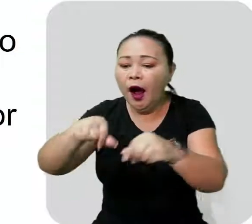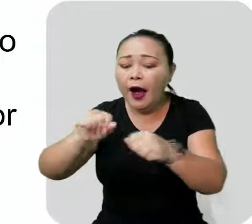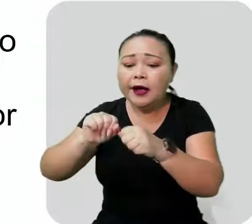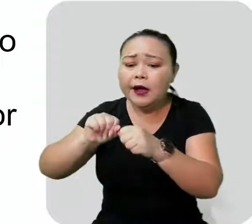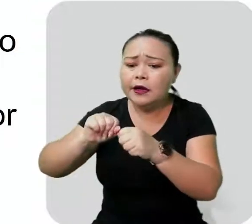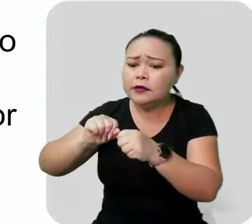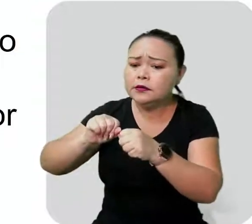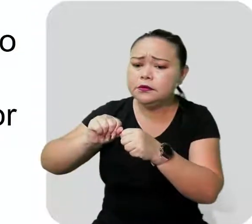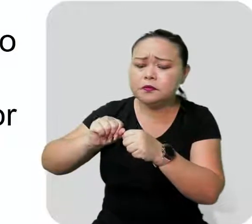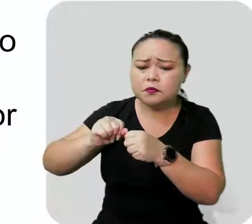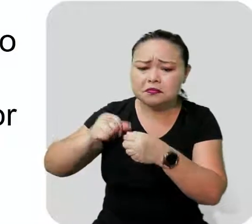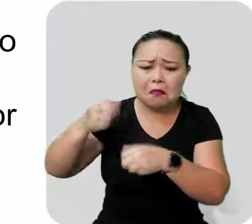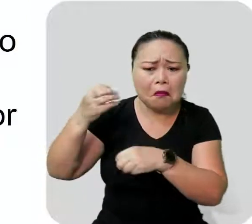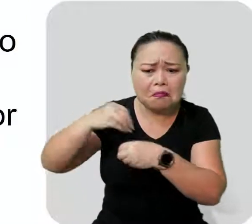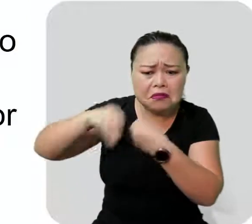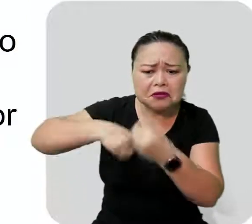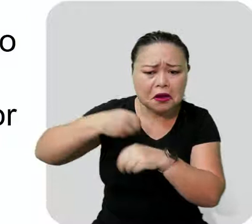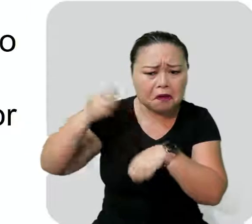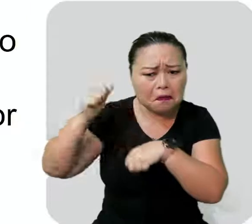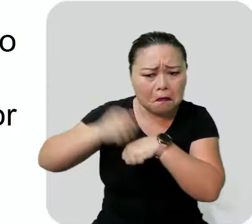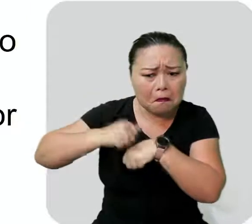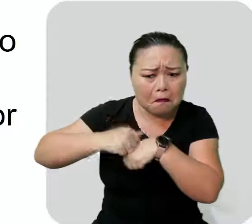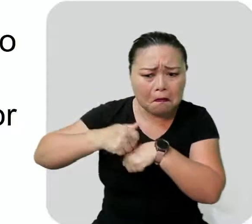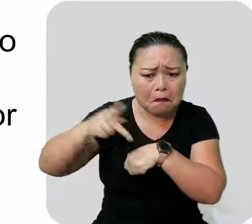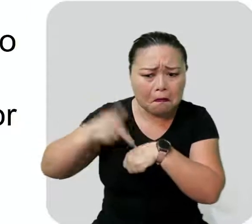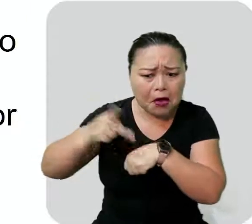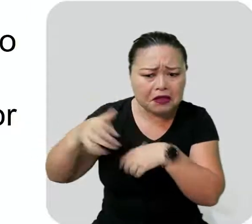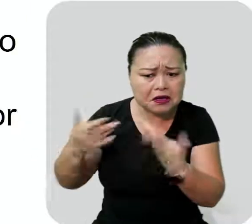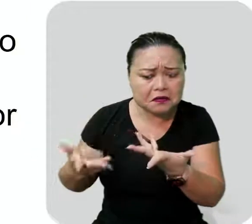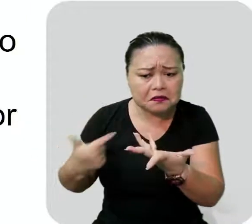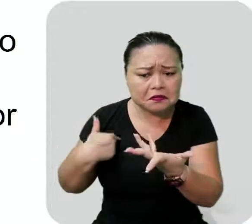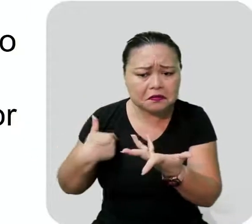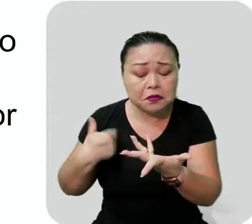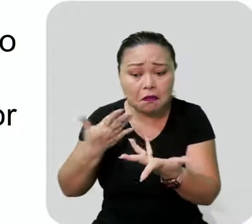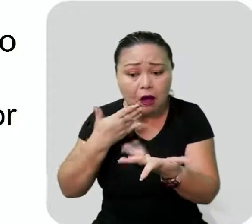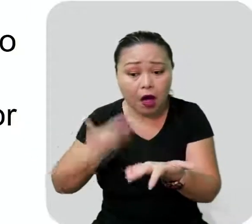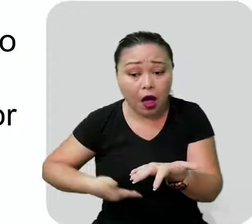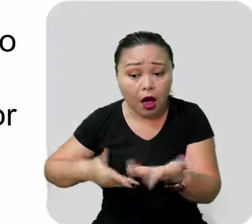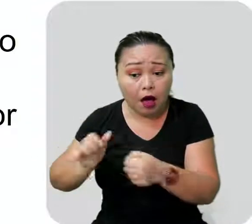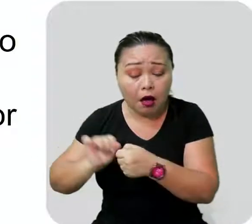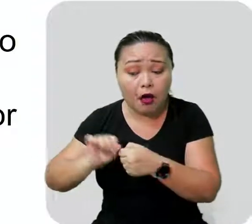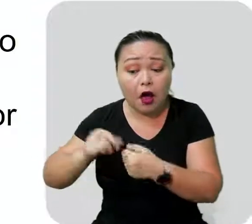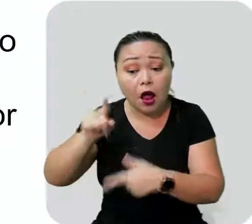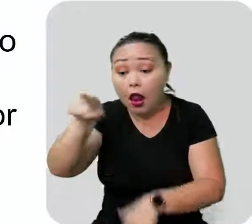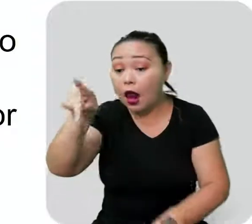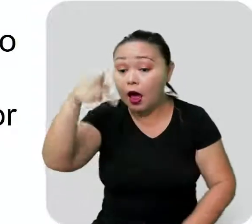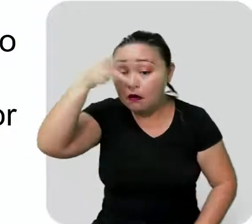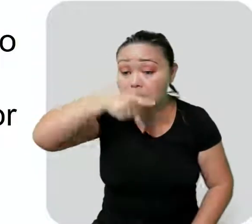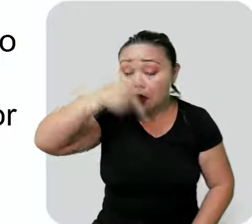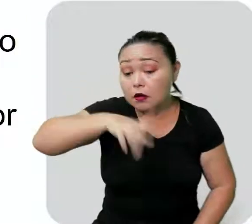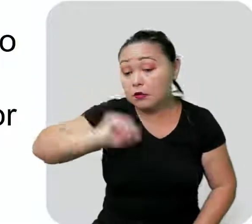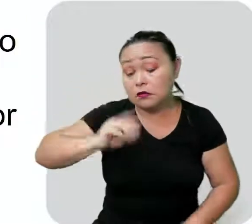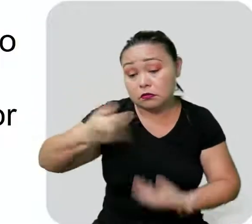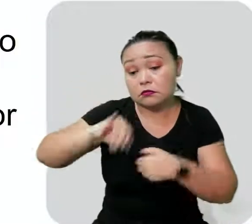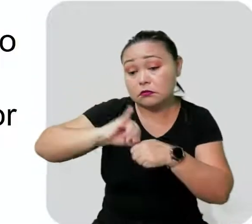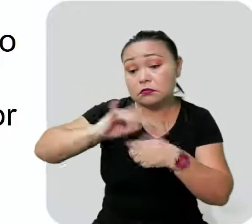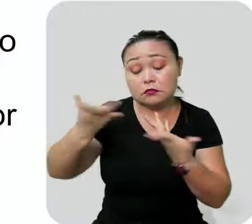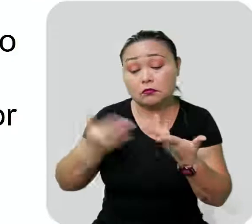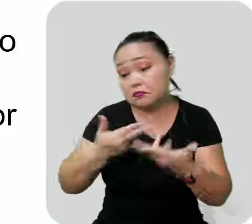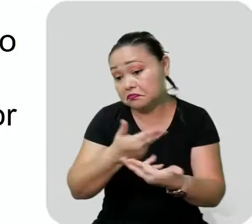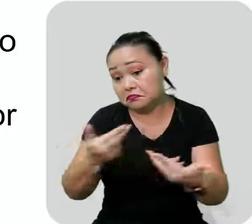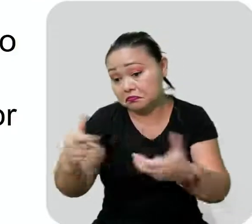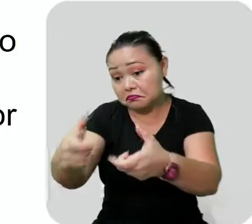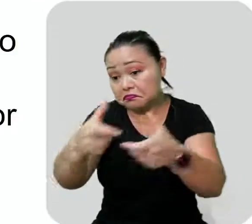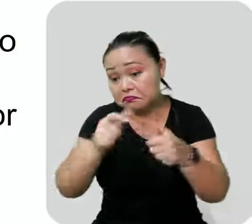terra é permitido com pedra uma coisa muito incrível alien no peru né Machu Picchu e que